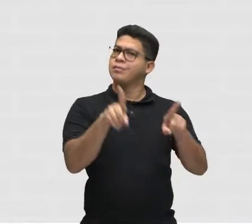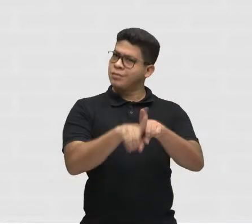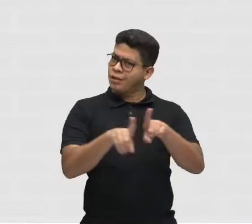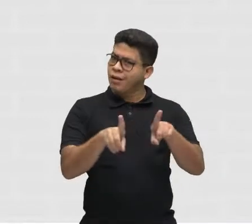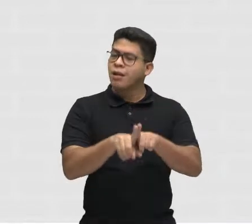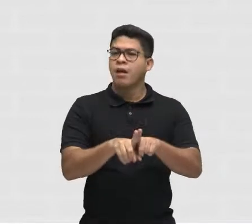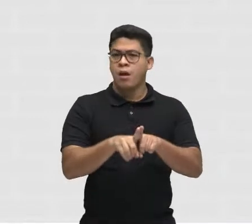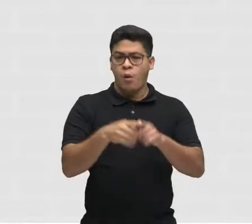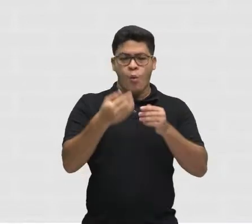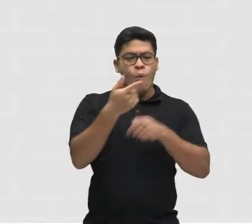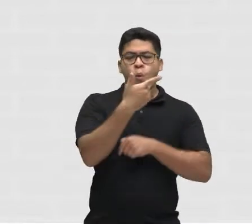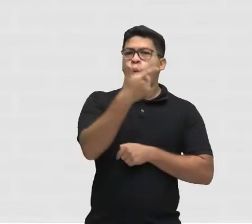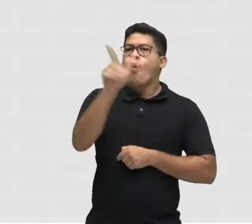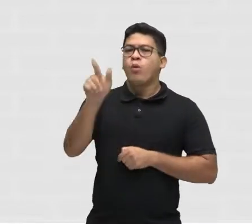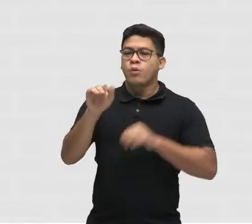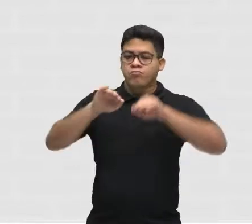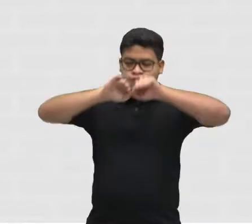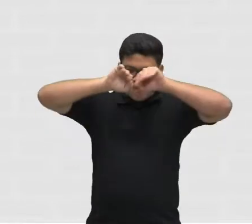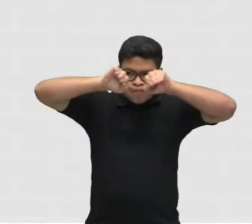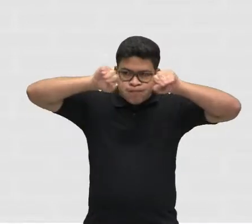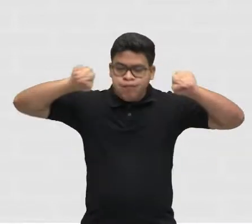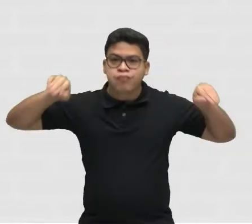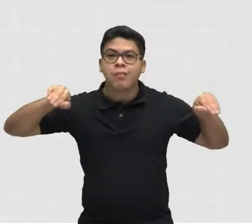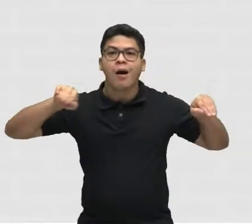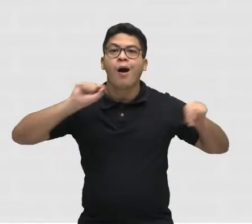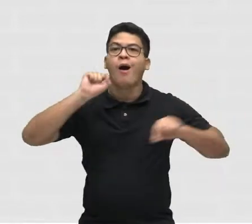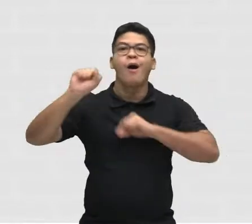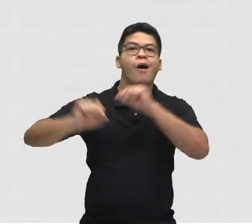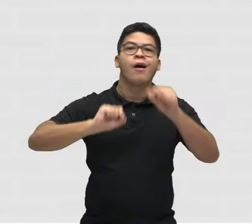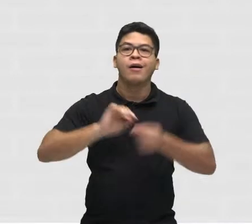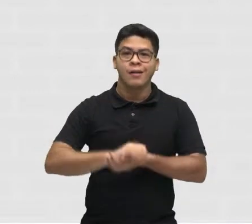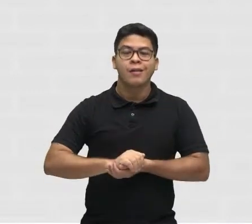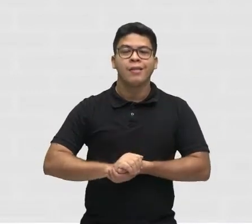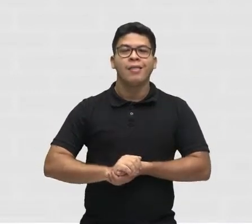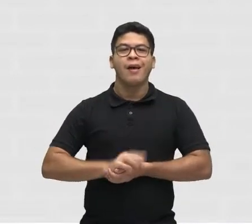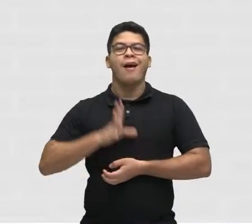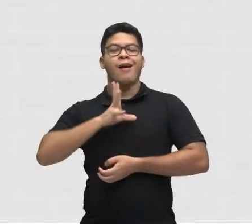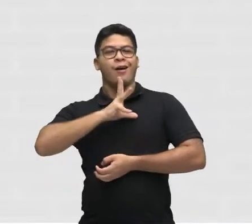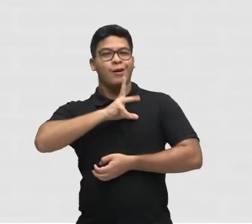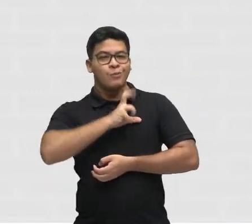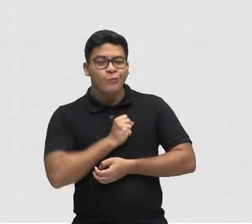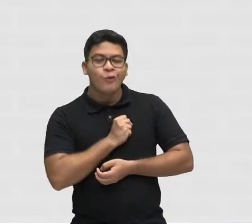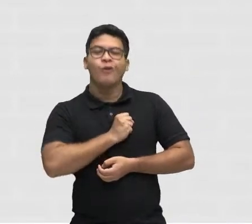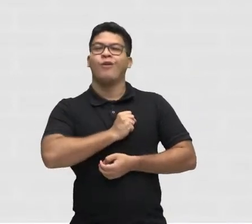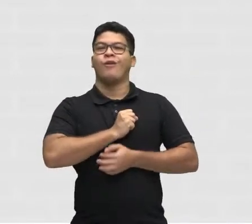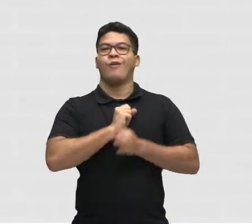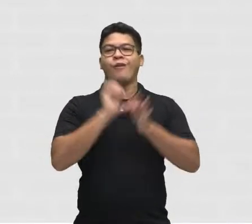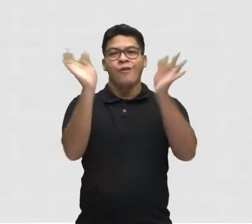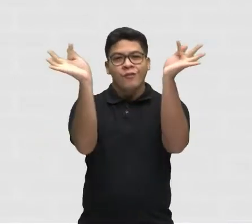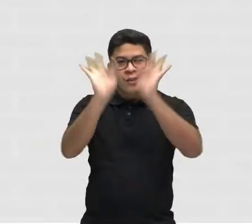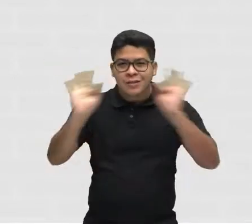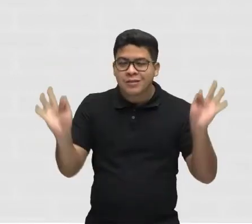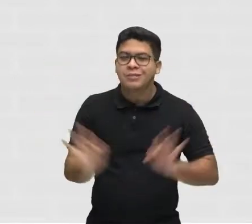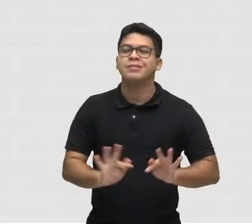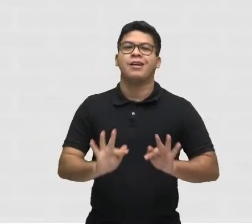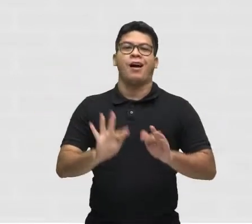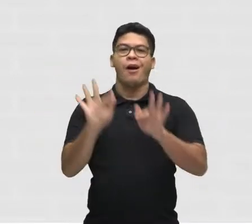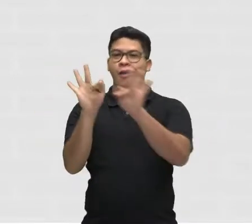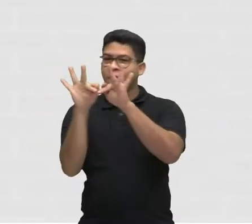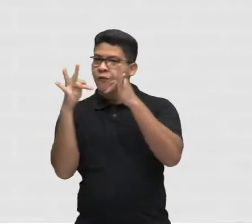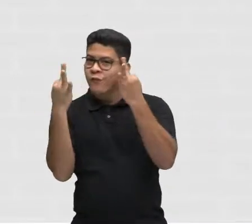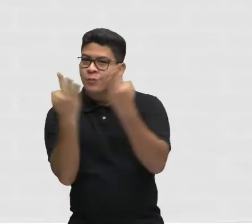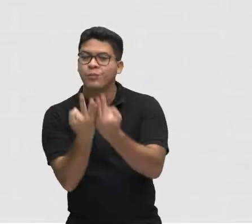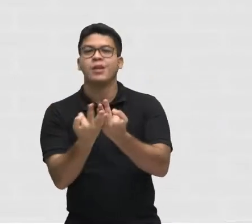são também as amizades, é também a família, são os amores, são as realizações pessoais. Então, se eu